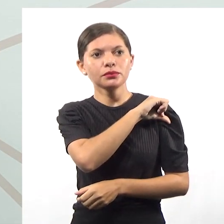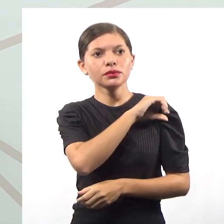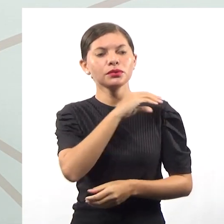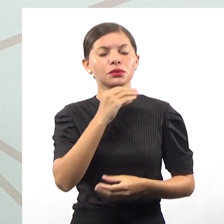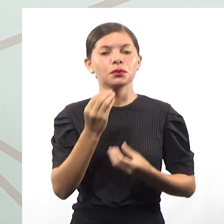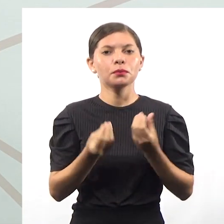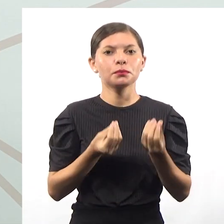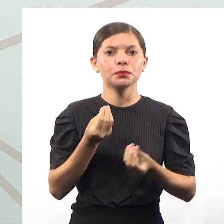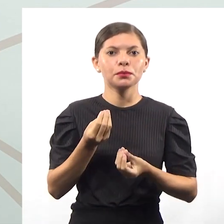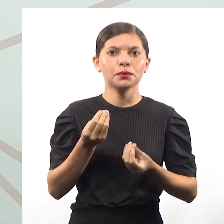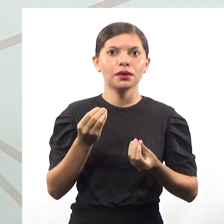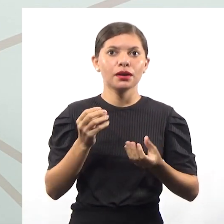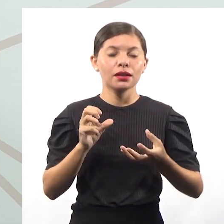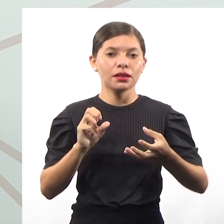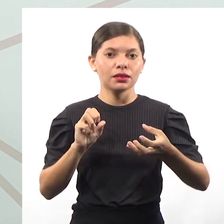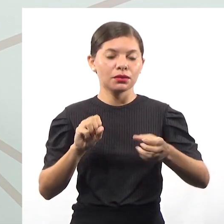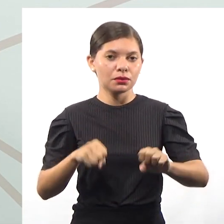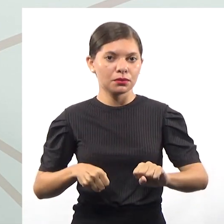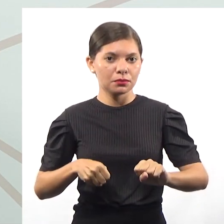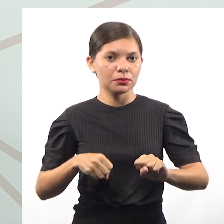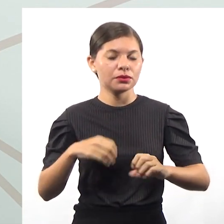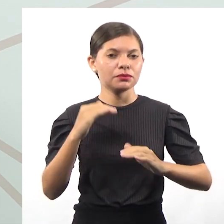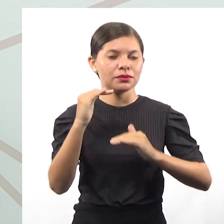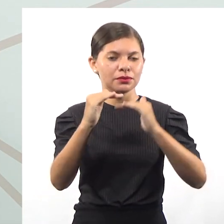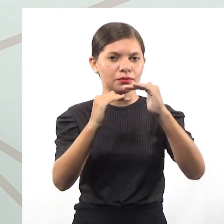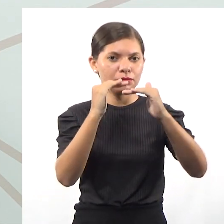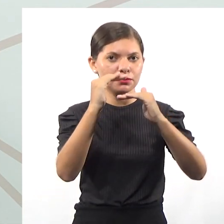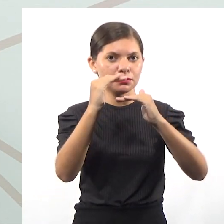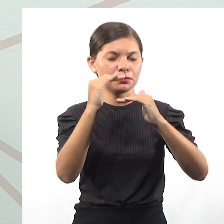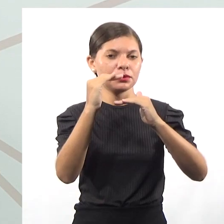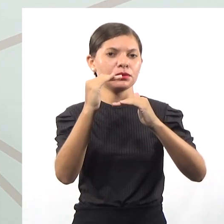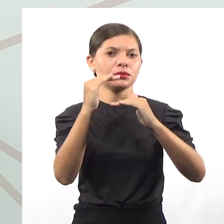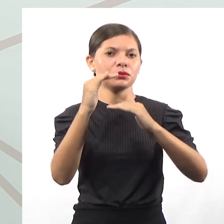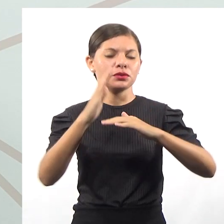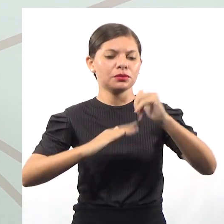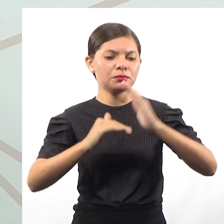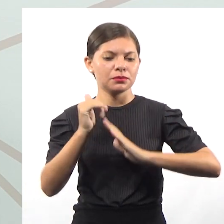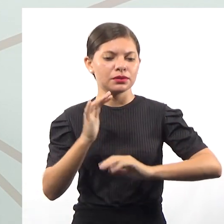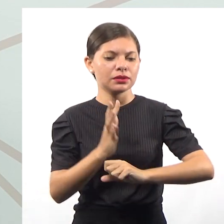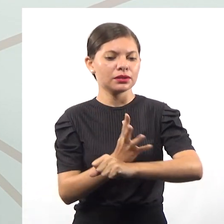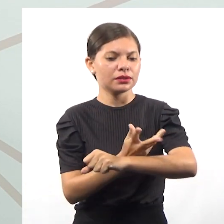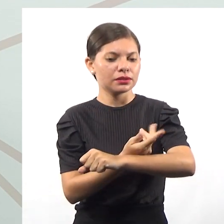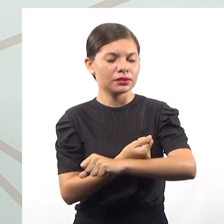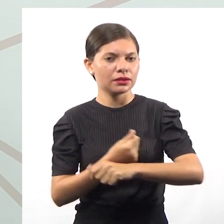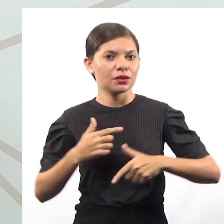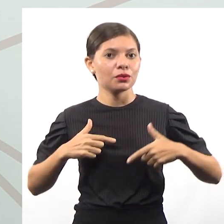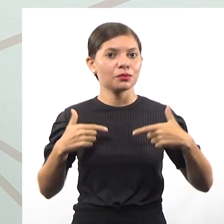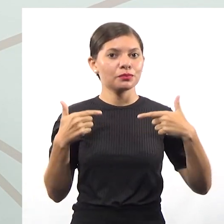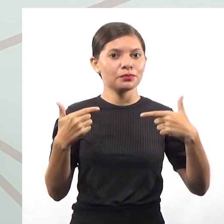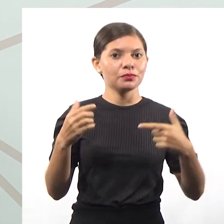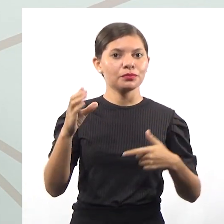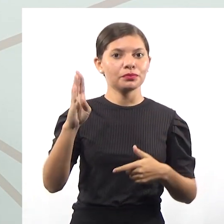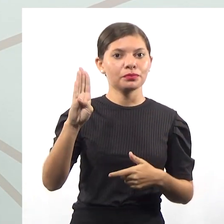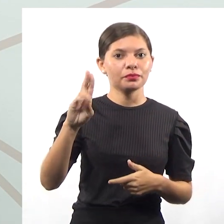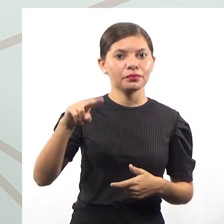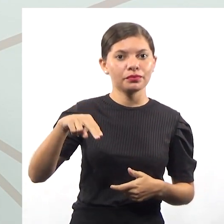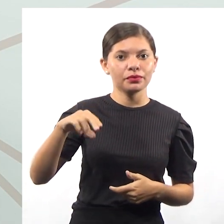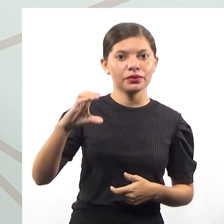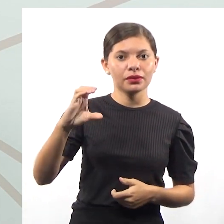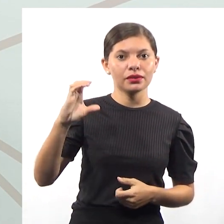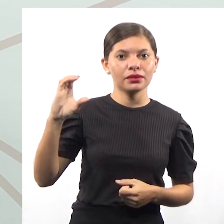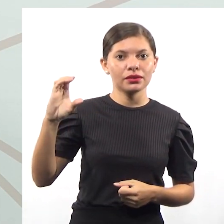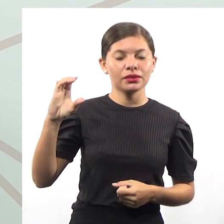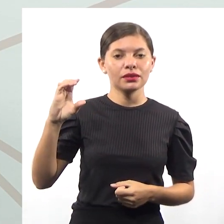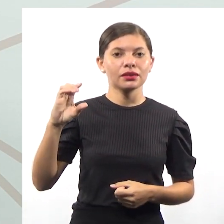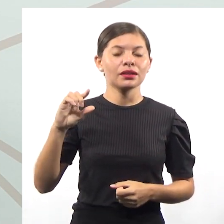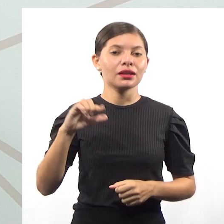como a previsão normativa, que é o desenvolvimento de competências, habilidades e atitudes, construiu-se a BNCC,